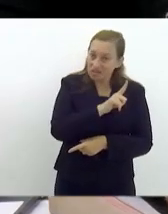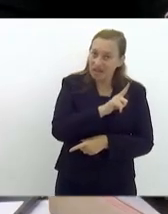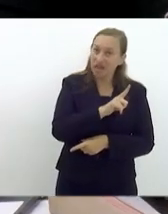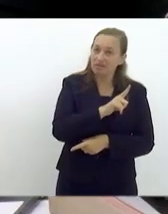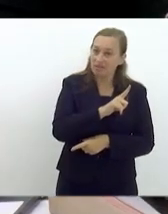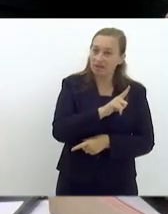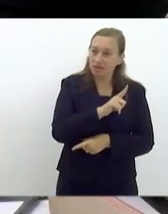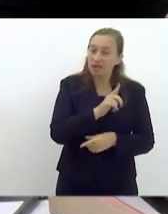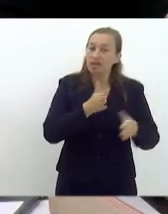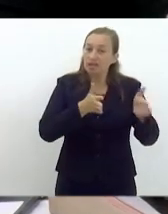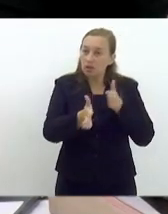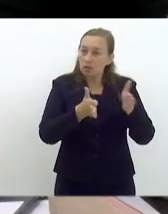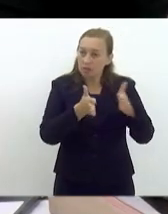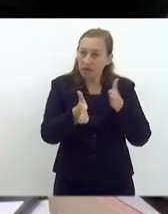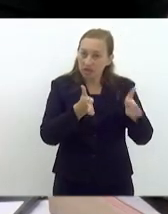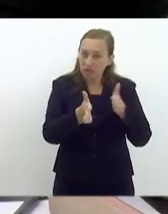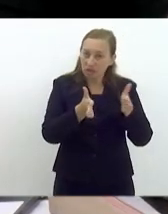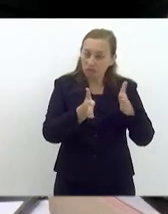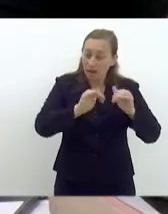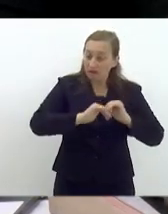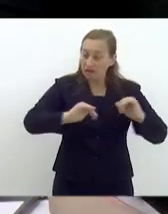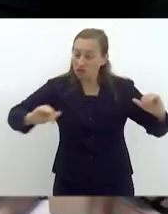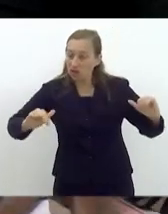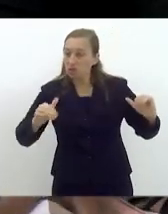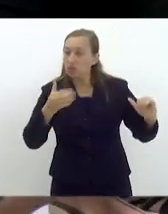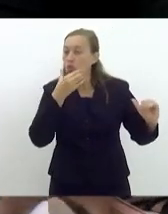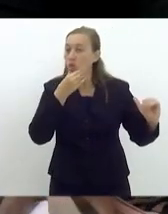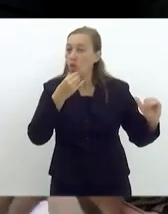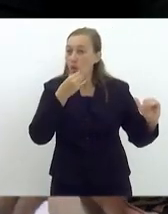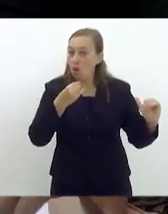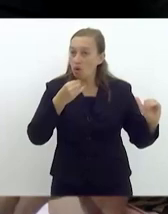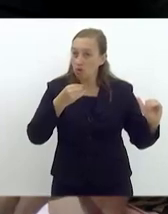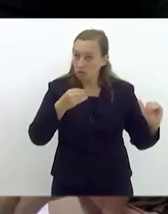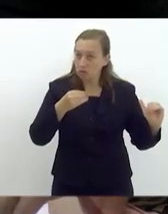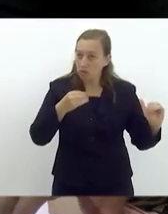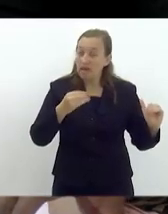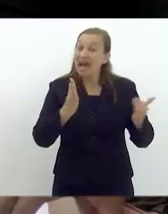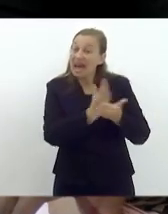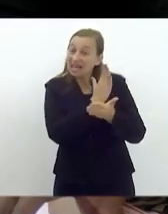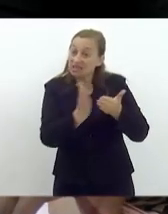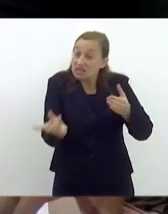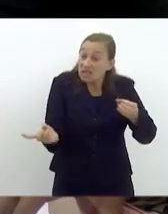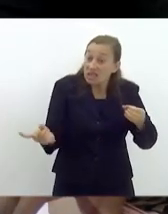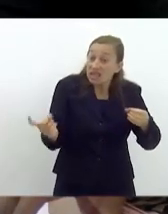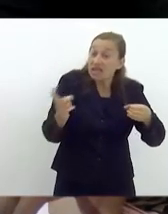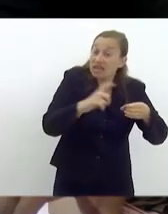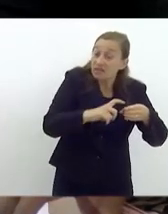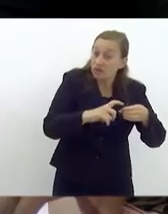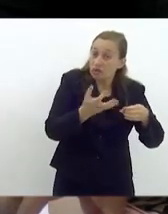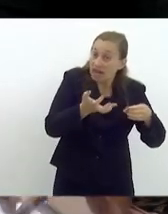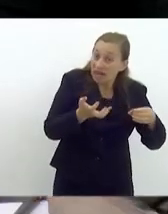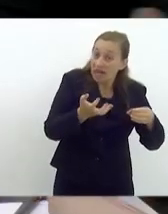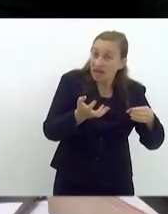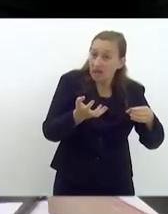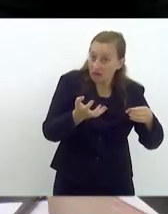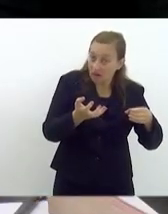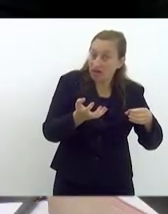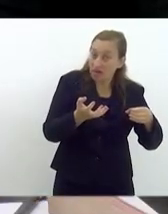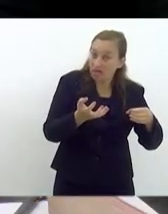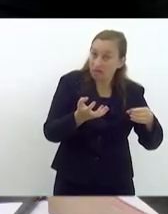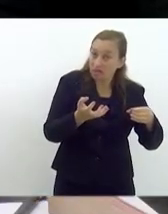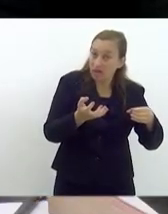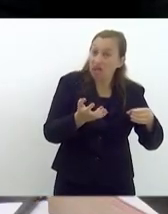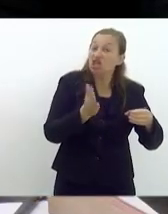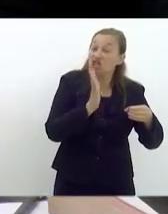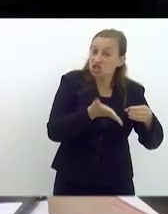protetiva tirar esse agressor do Lar e às vezes ele reitera na conduta né e ele retorna lá